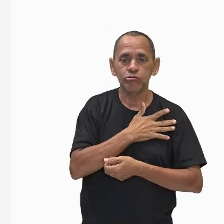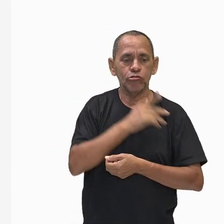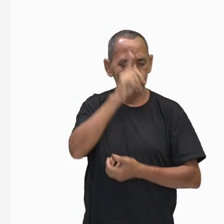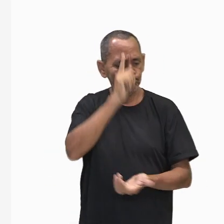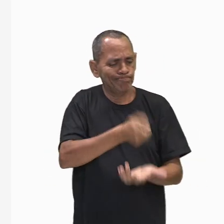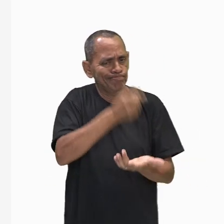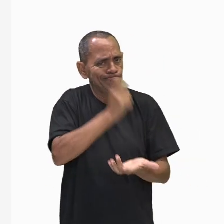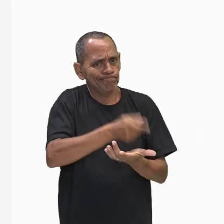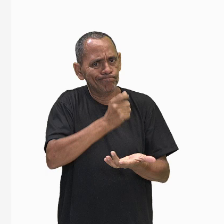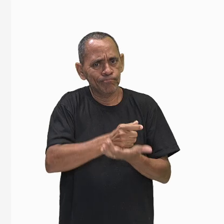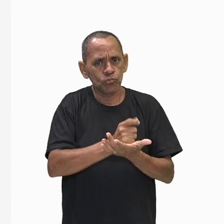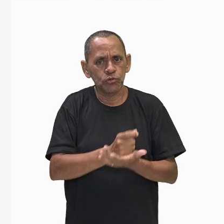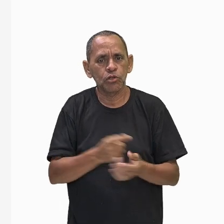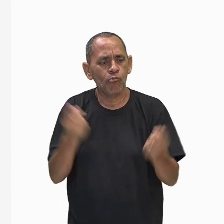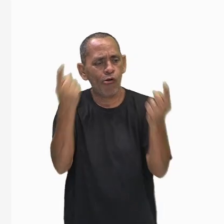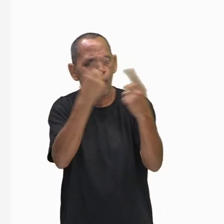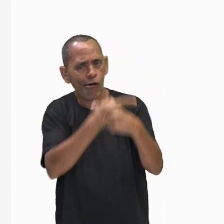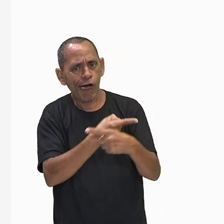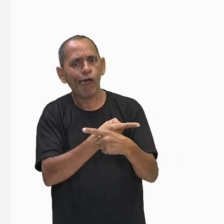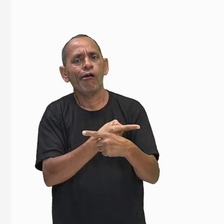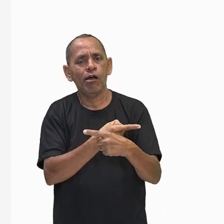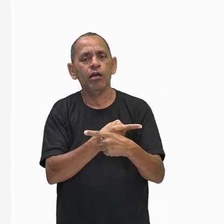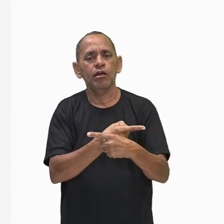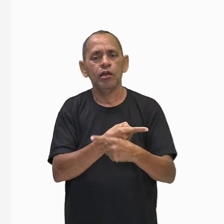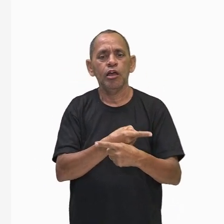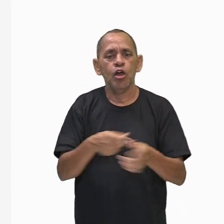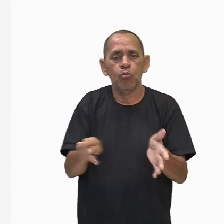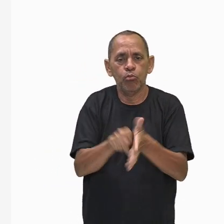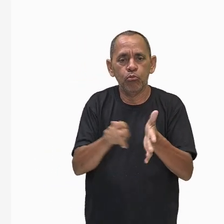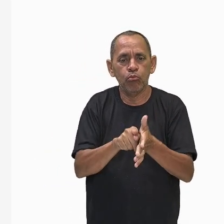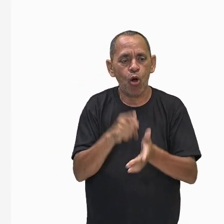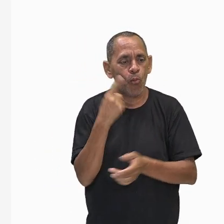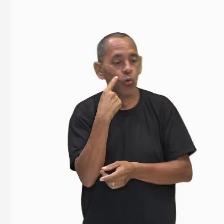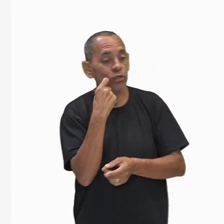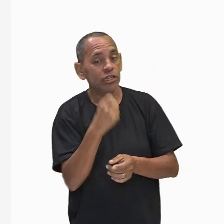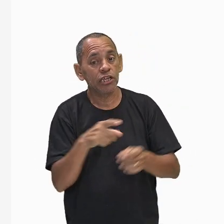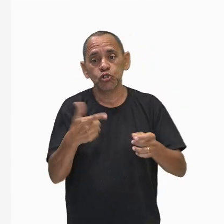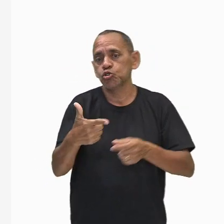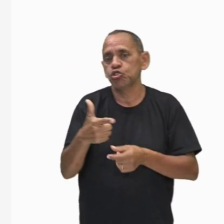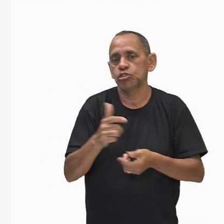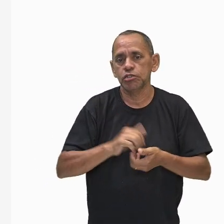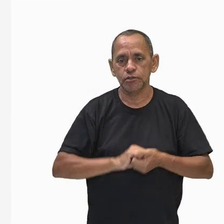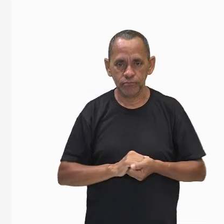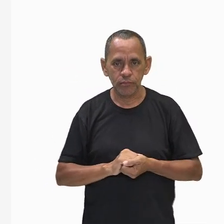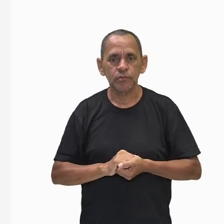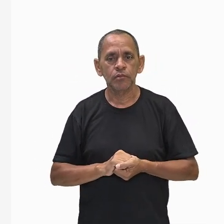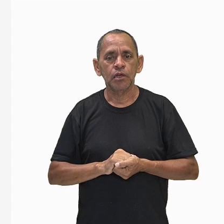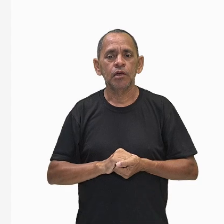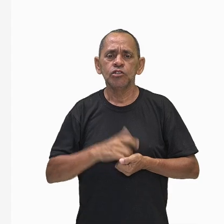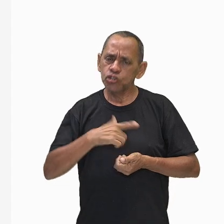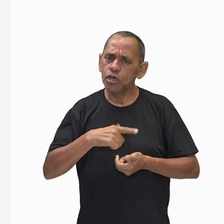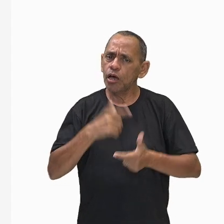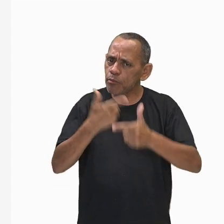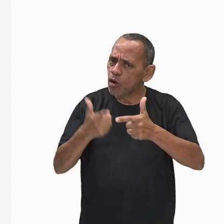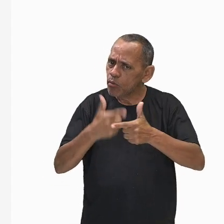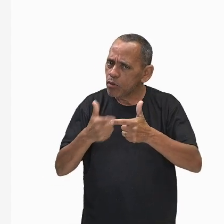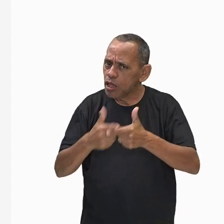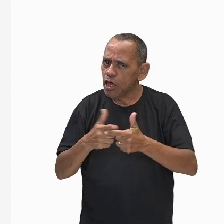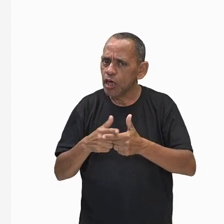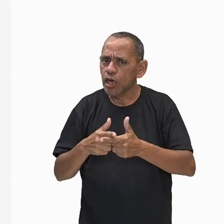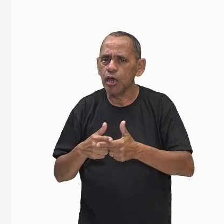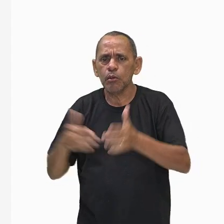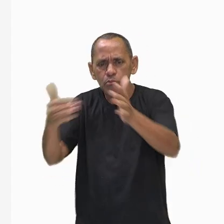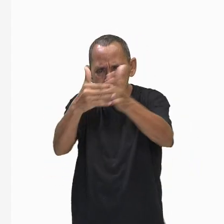porque contrariava seus interesses, tá, gente? Então a gente está vendo que nesse momento existia uma série de entraves